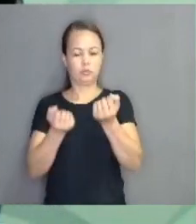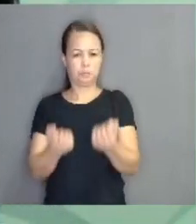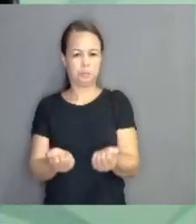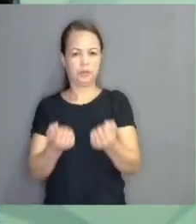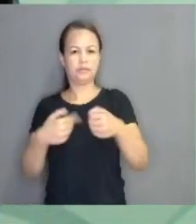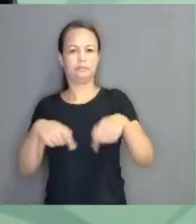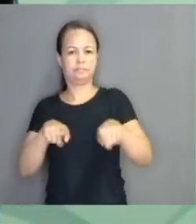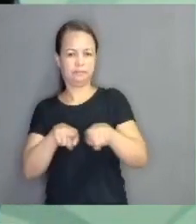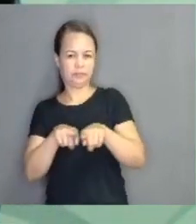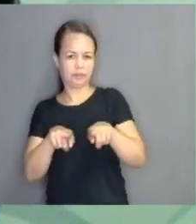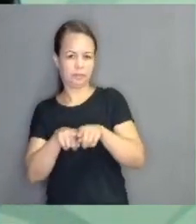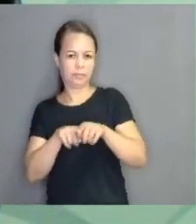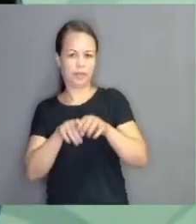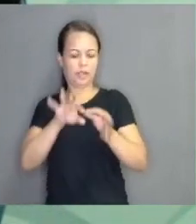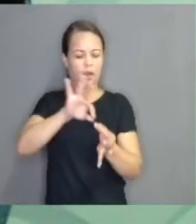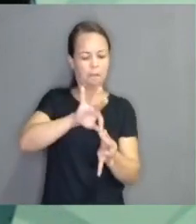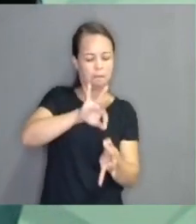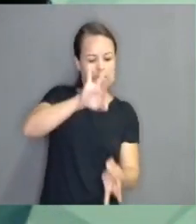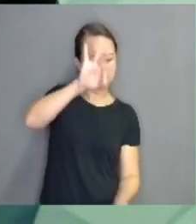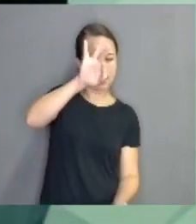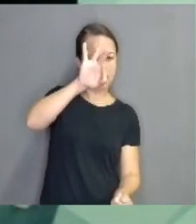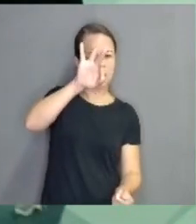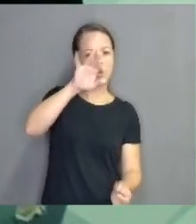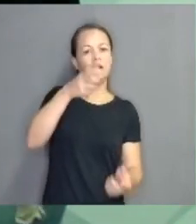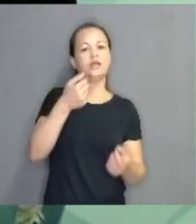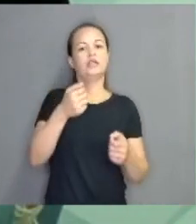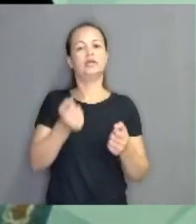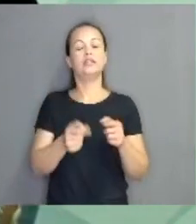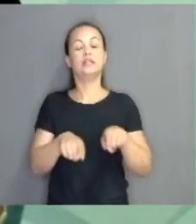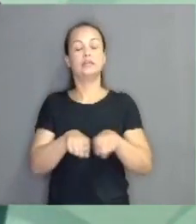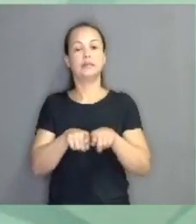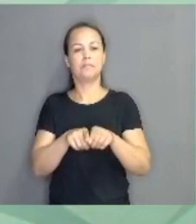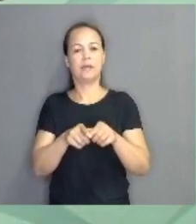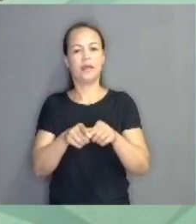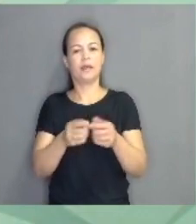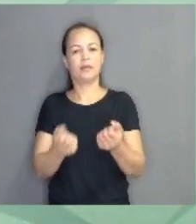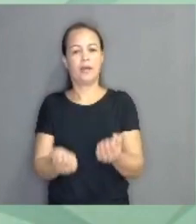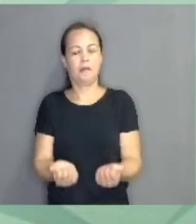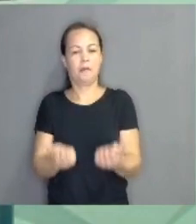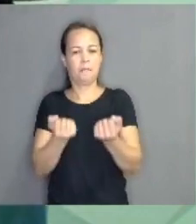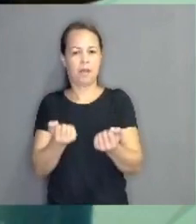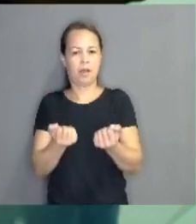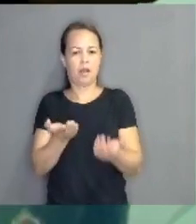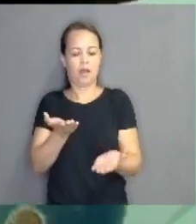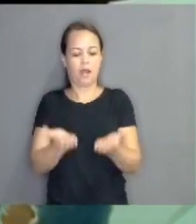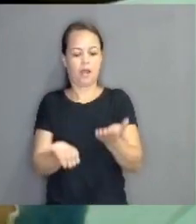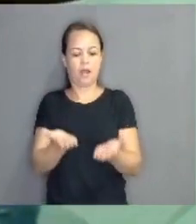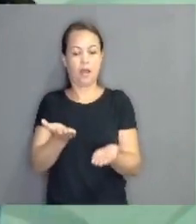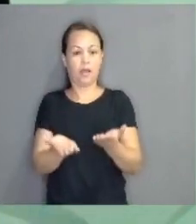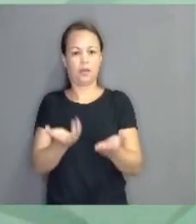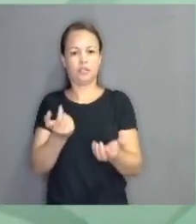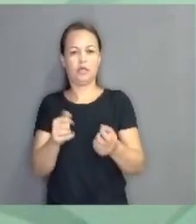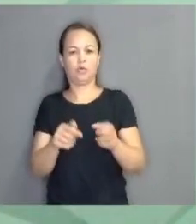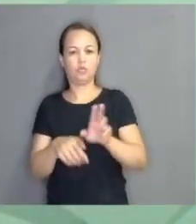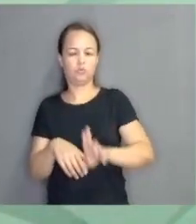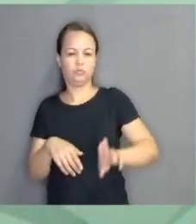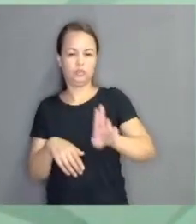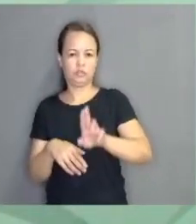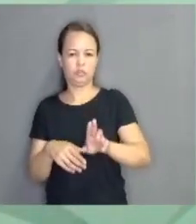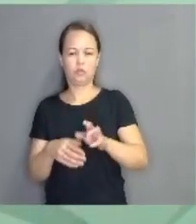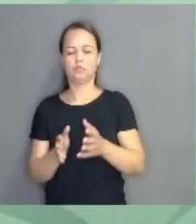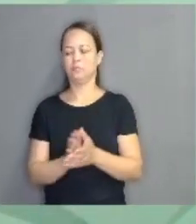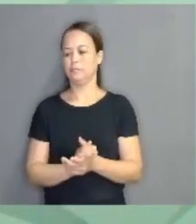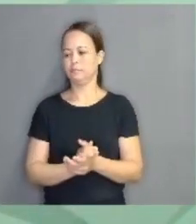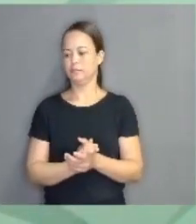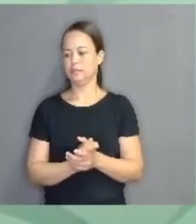lá na balança tem os números indicando o valor correspondente ao nosso peso. Tudo isso está